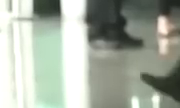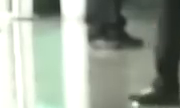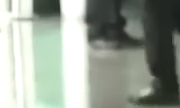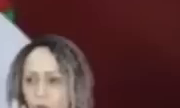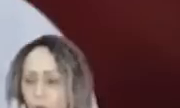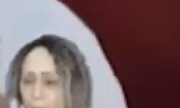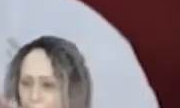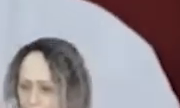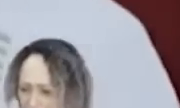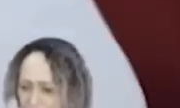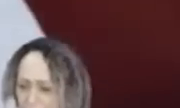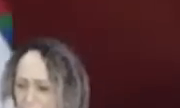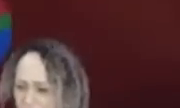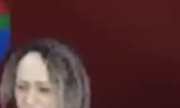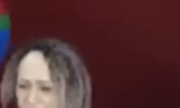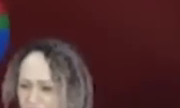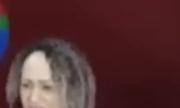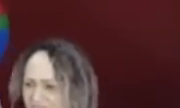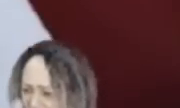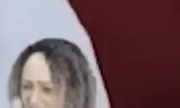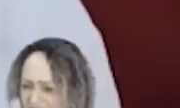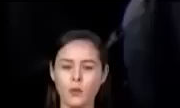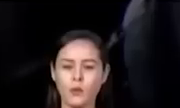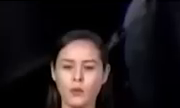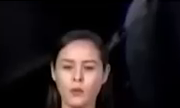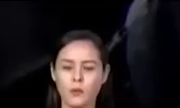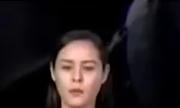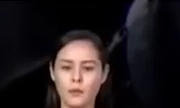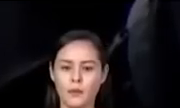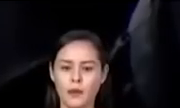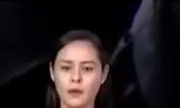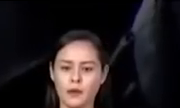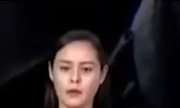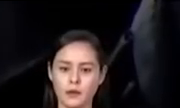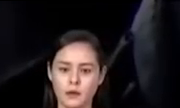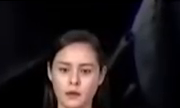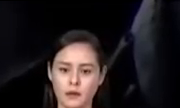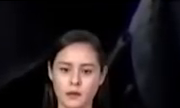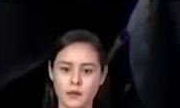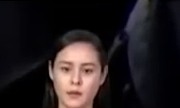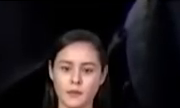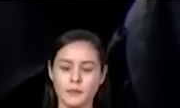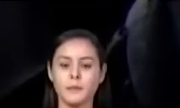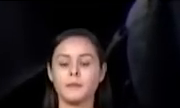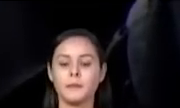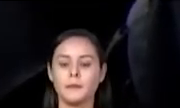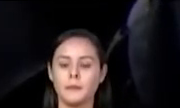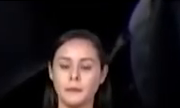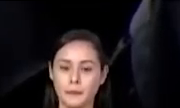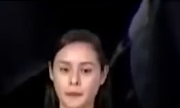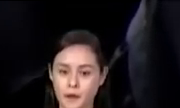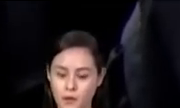da República para um encontro aqui na sede do tribunal. Segundo ele, depois do primeiro turno das